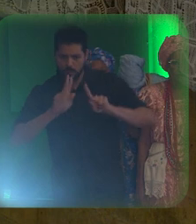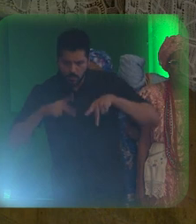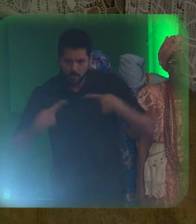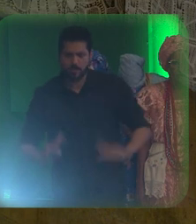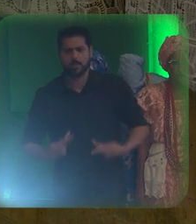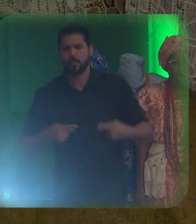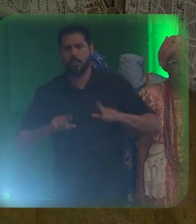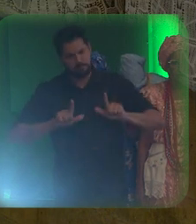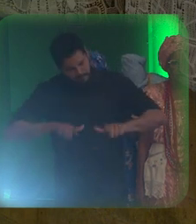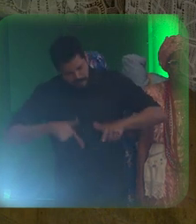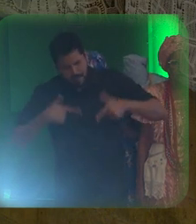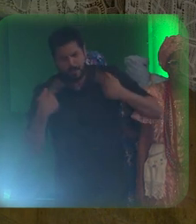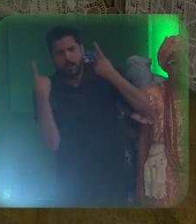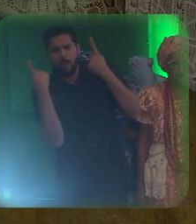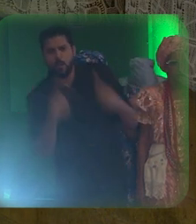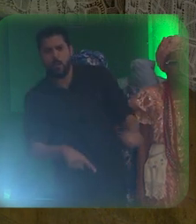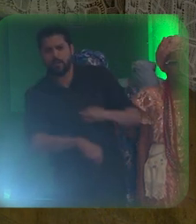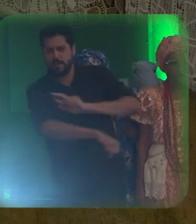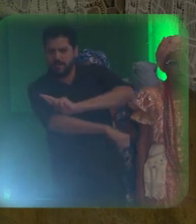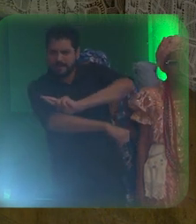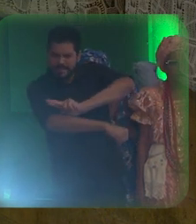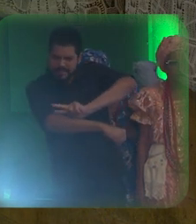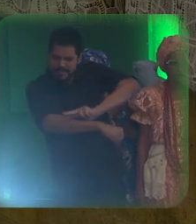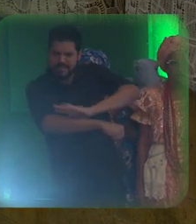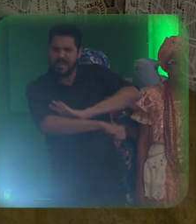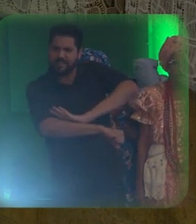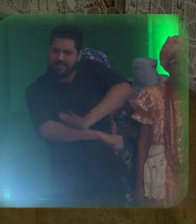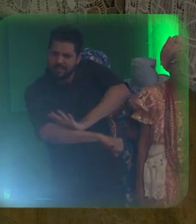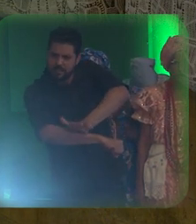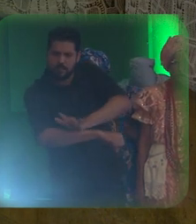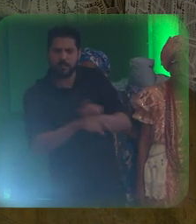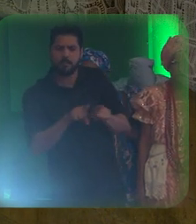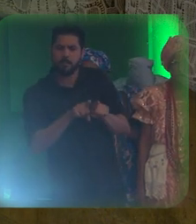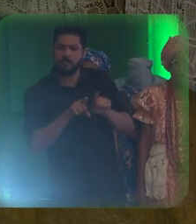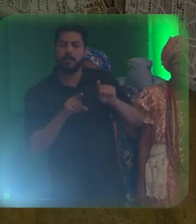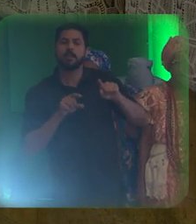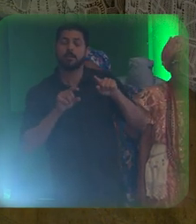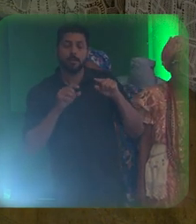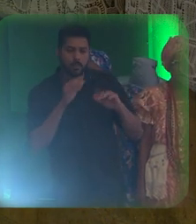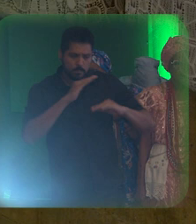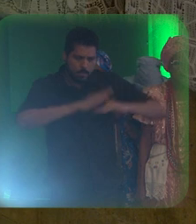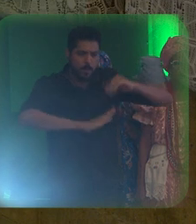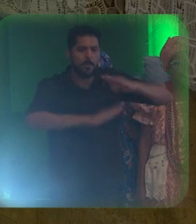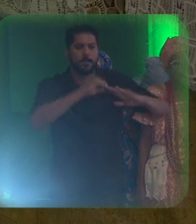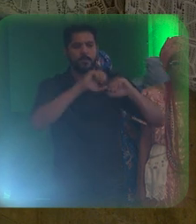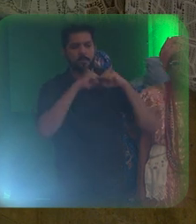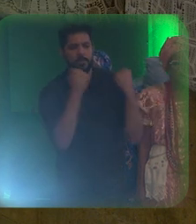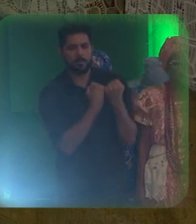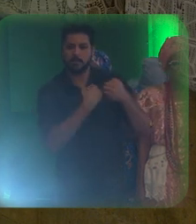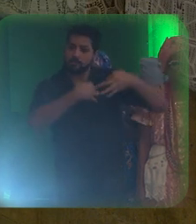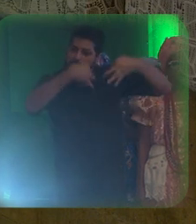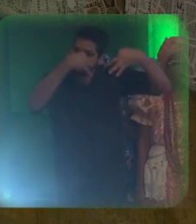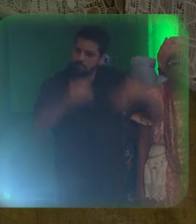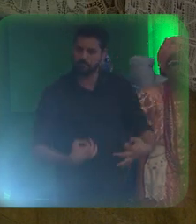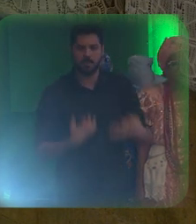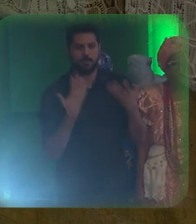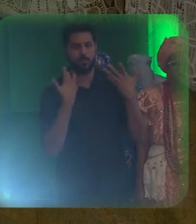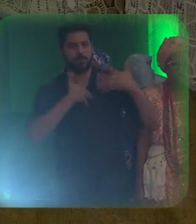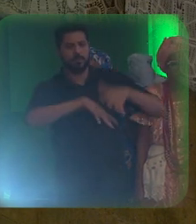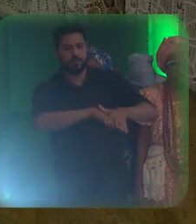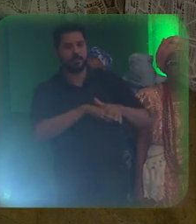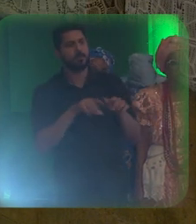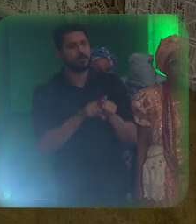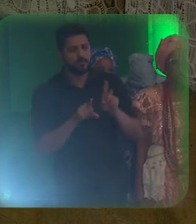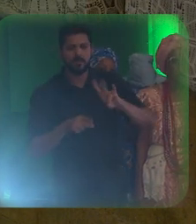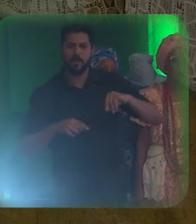racismo e do preconceito na construção de uma sociedade justa e inclusiva. Serão discutidas, entre